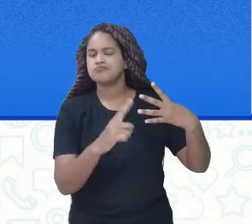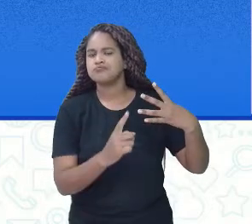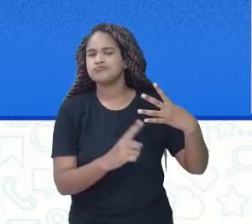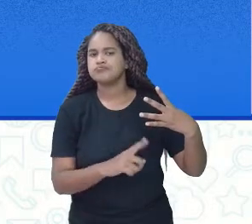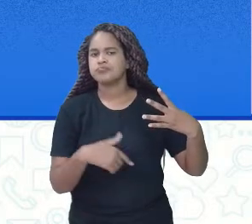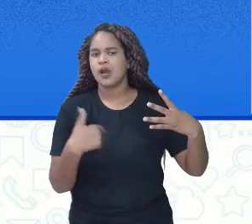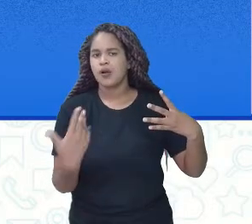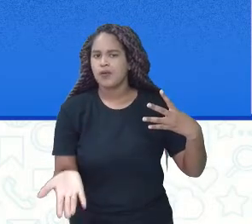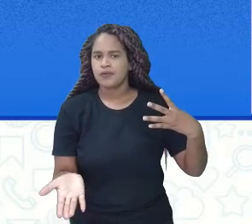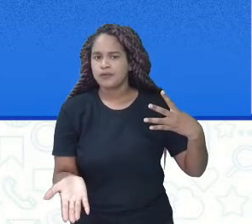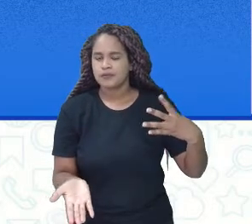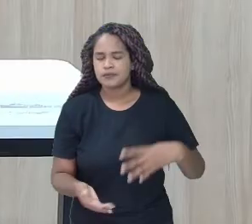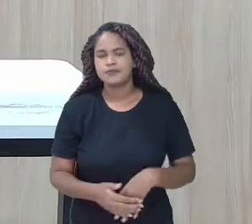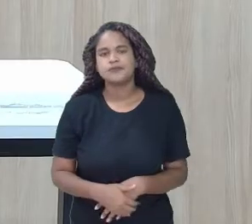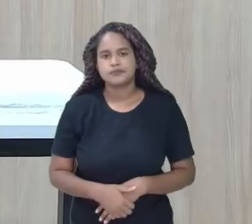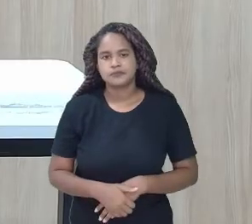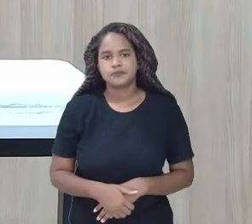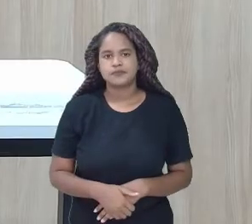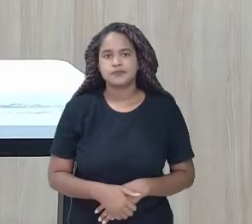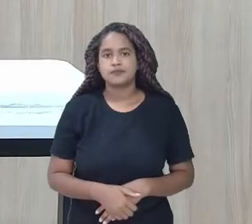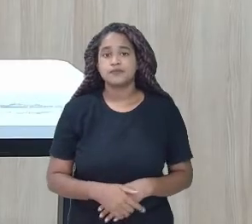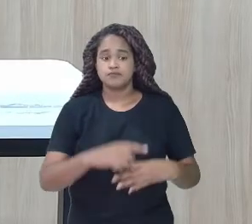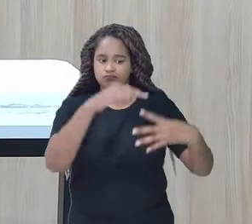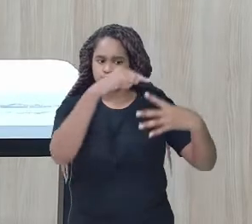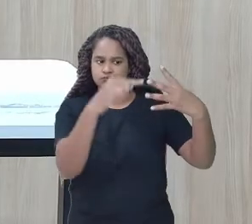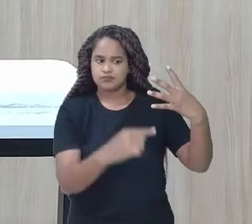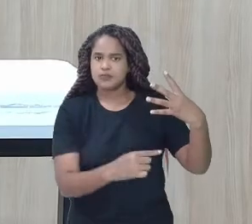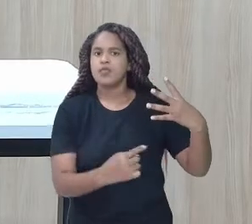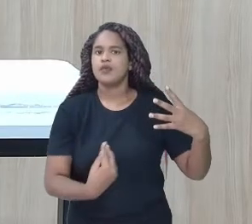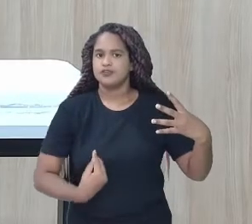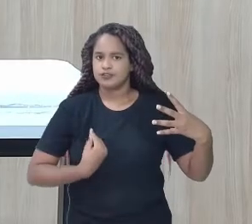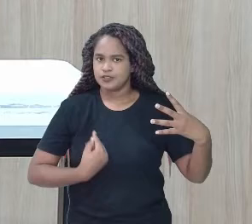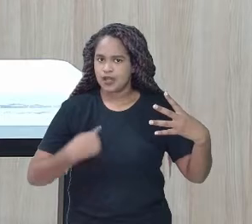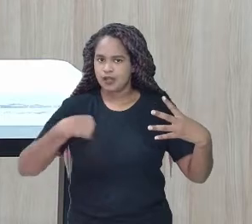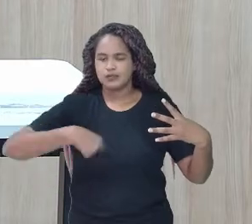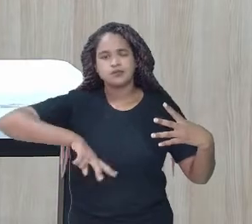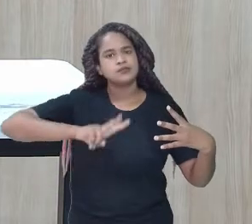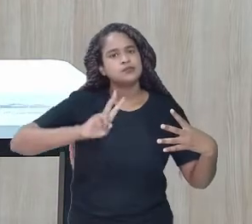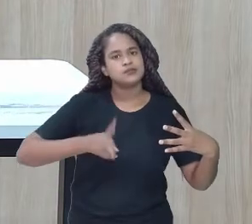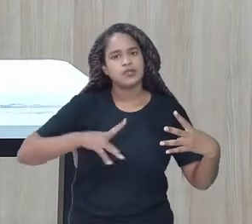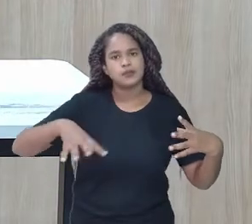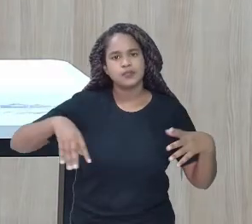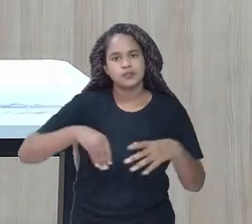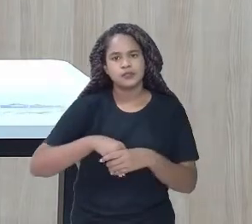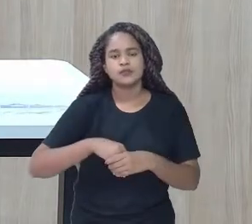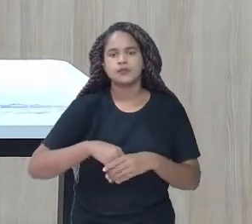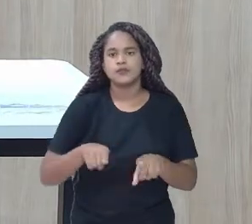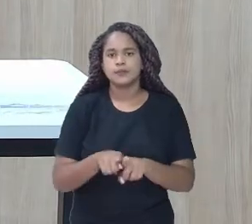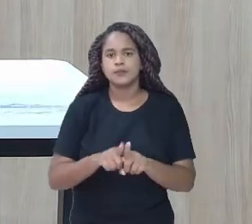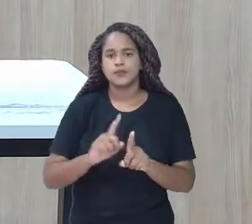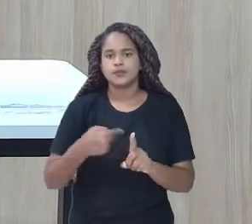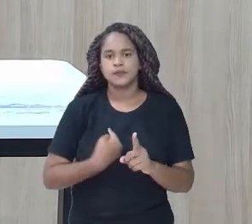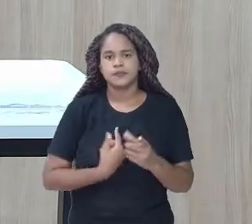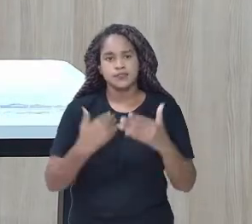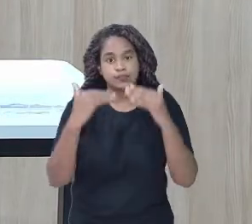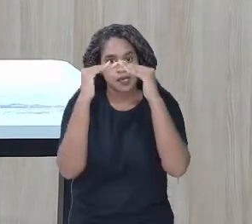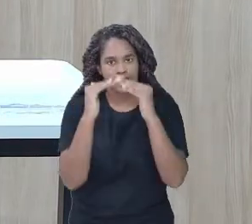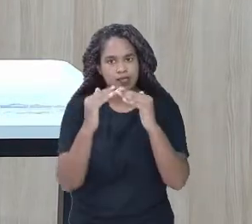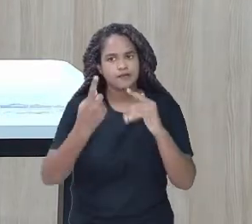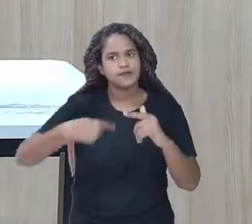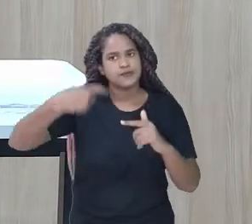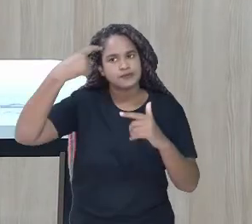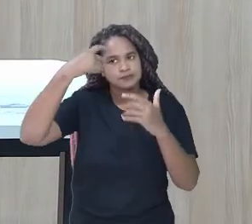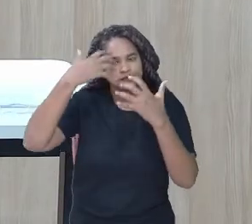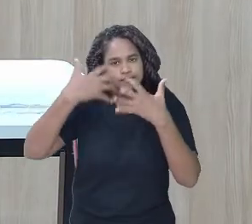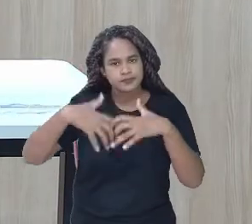esse dispositivo, ele está presente por aqui, está presente nos nossos eletrodomésticos. Então, pensem aí,